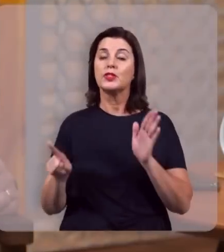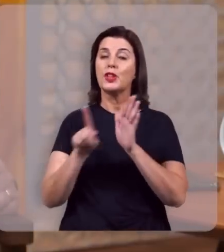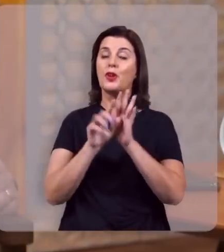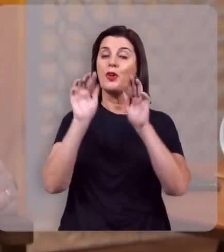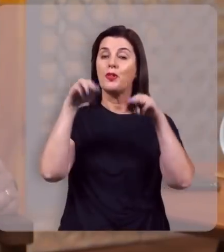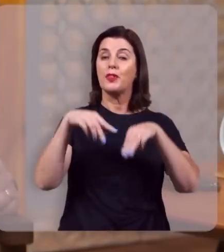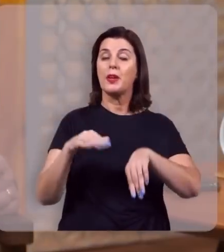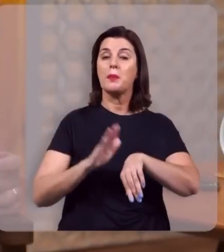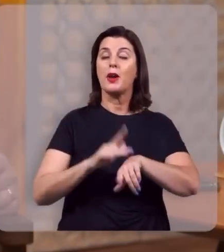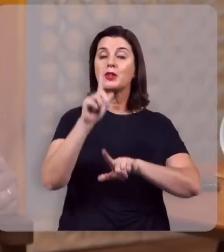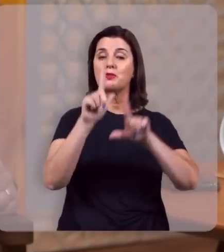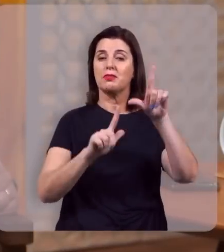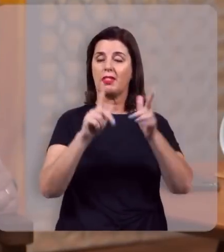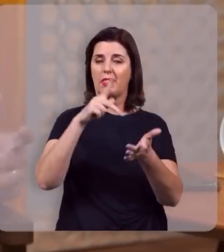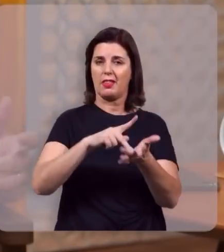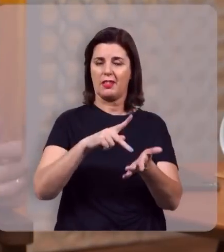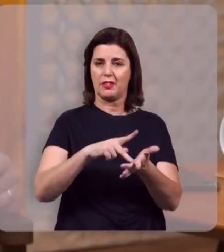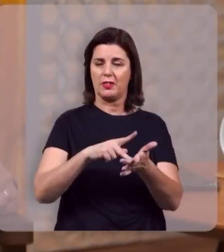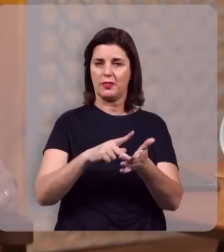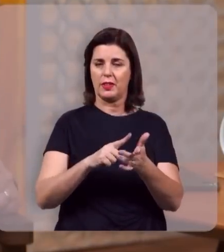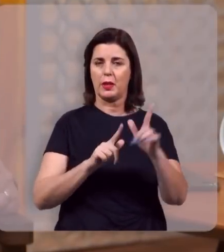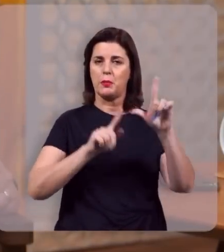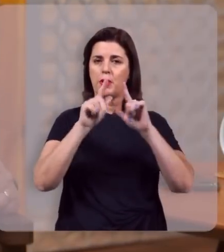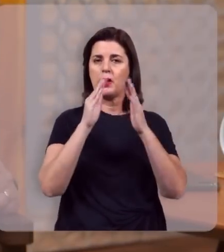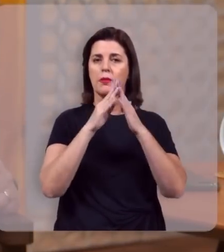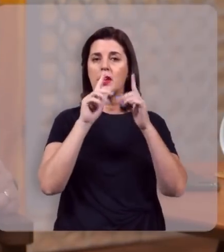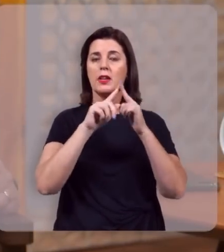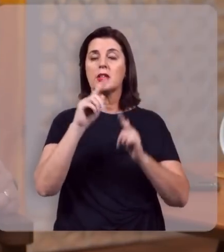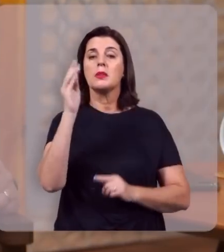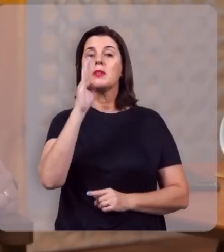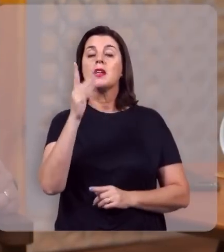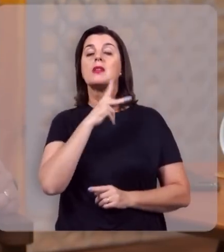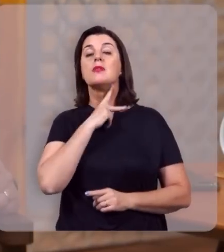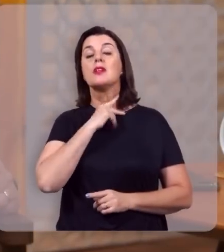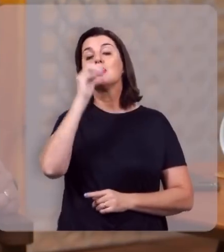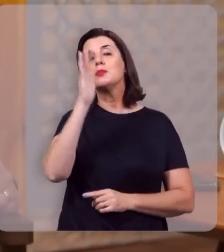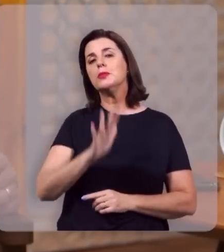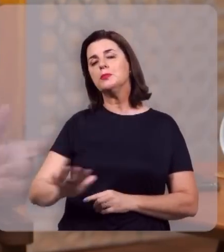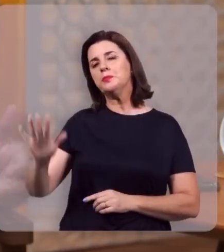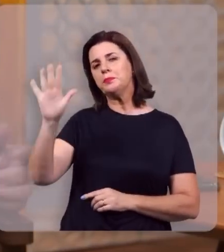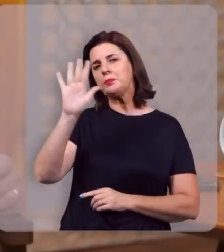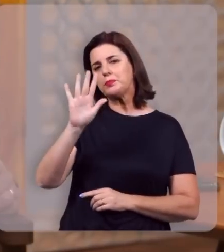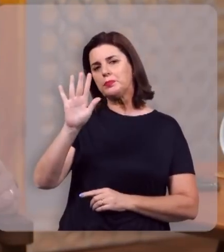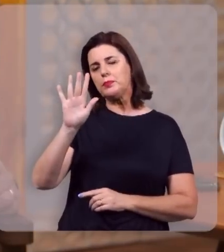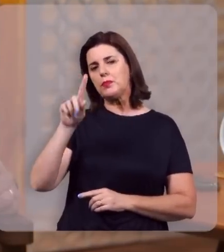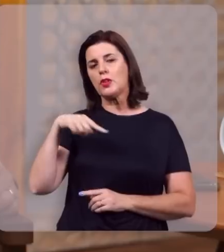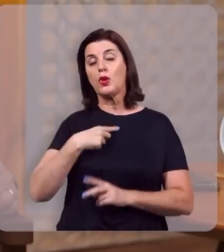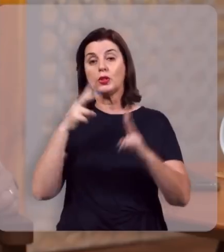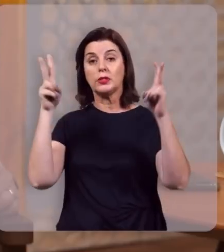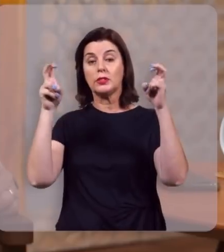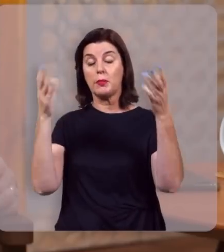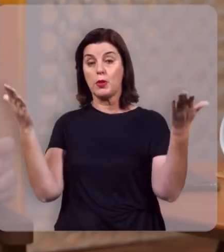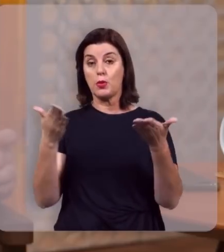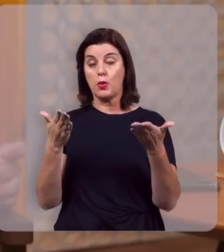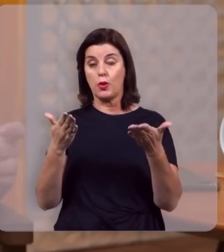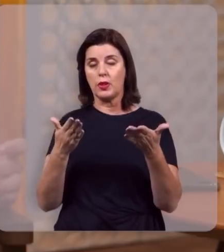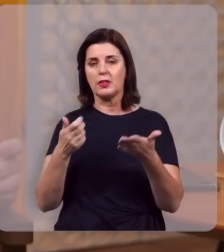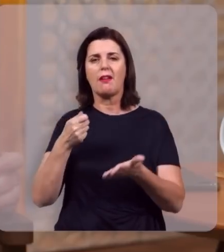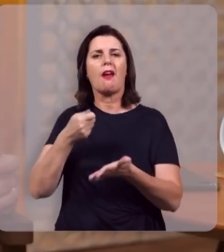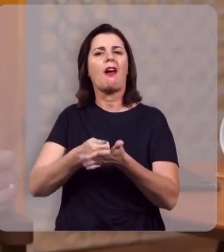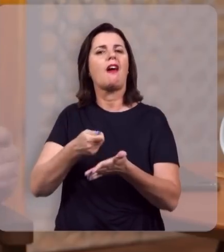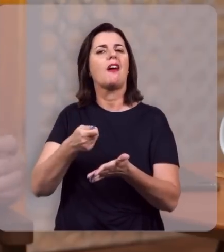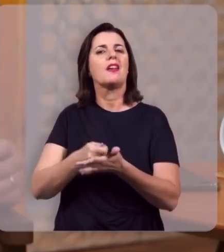Chegamos ao final de mais um Verdade e Vida, programa da Igreja Presbiteriana do Brasil. Nossa temática de hoje foi